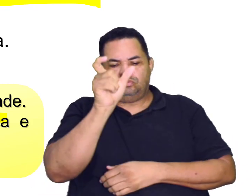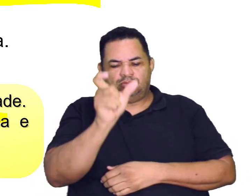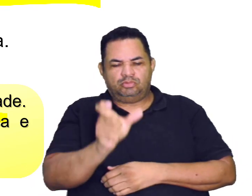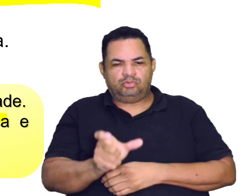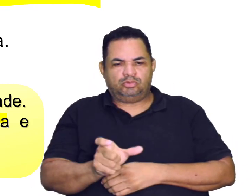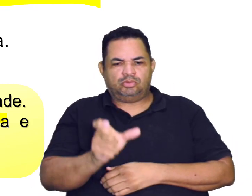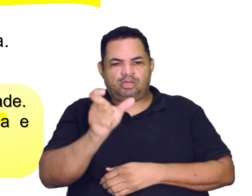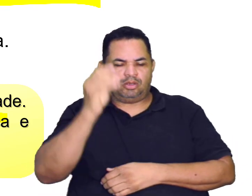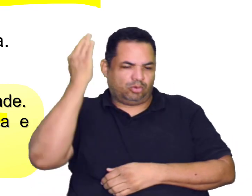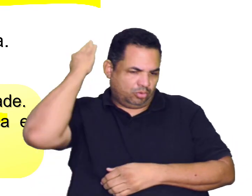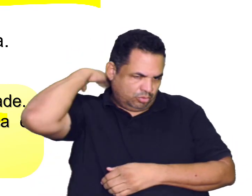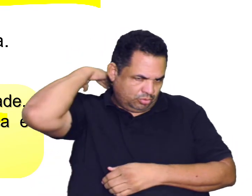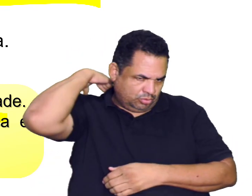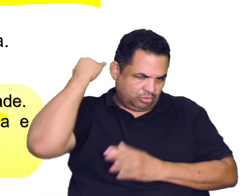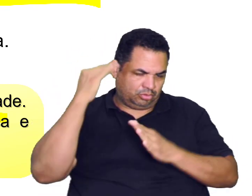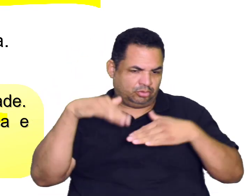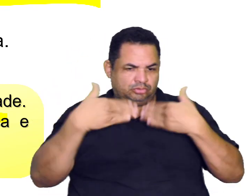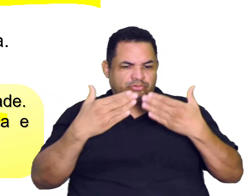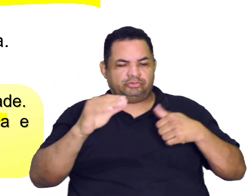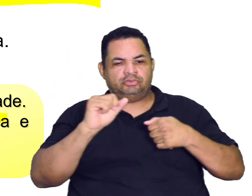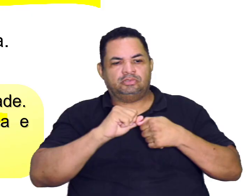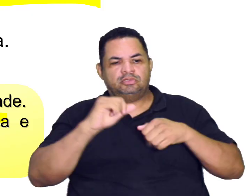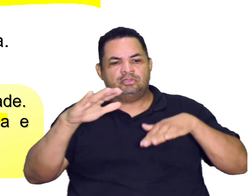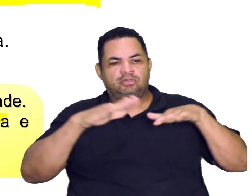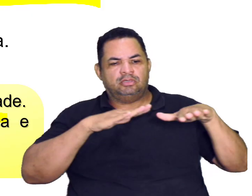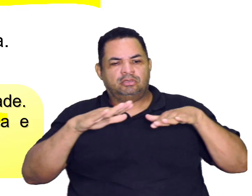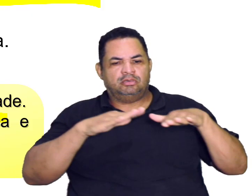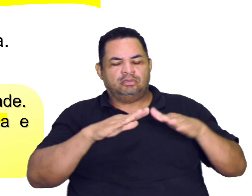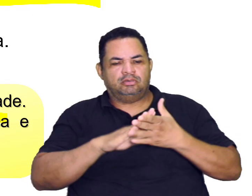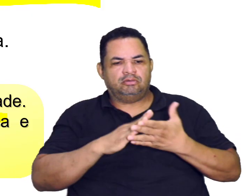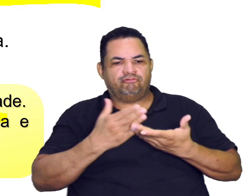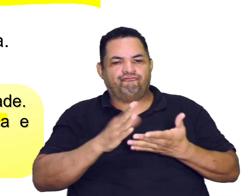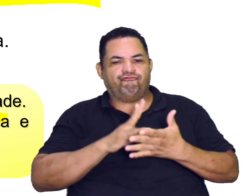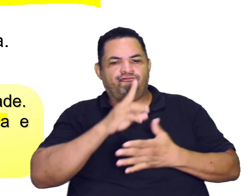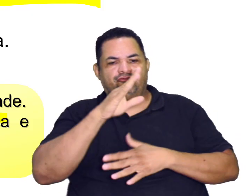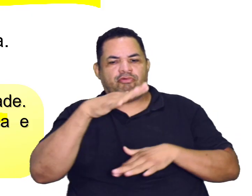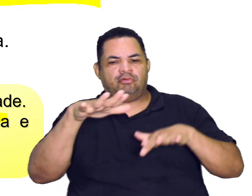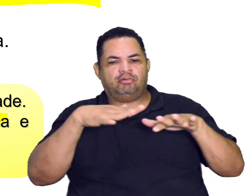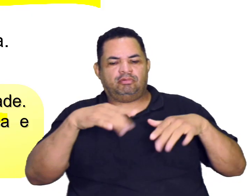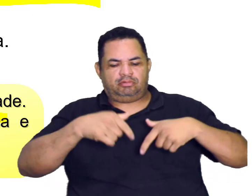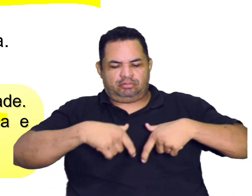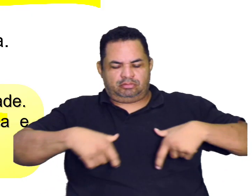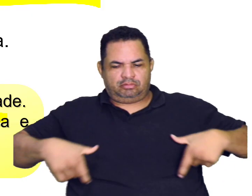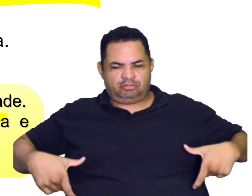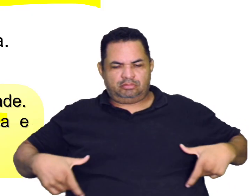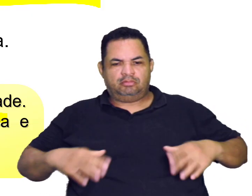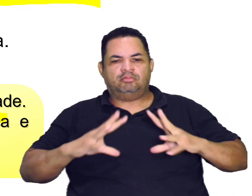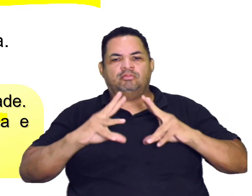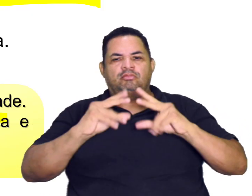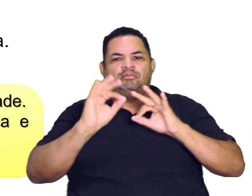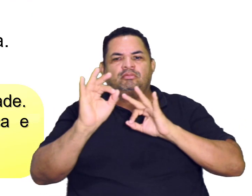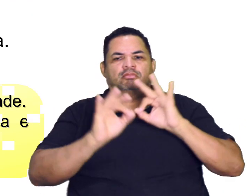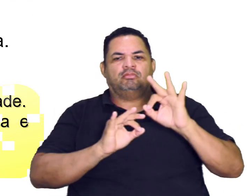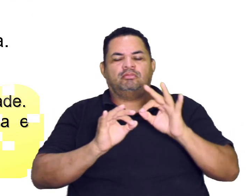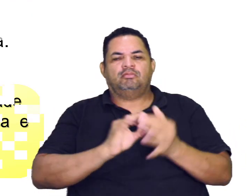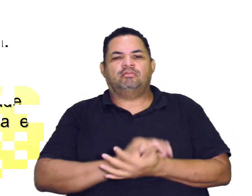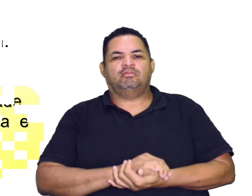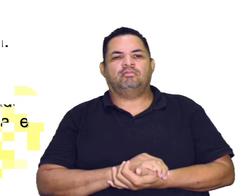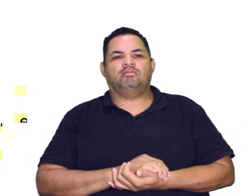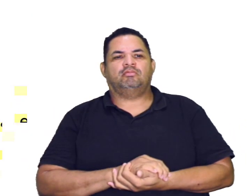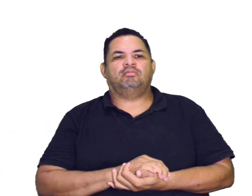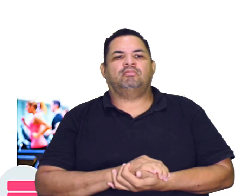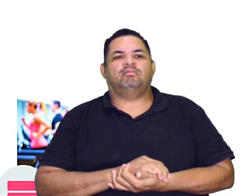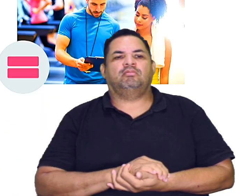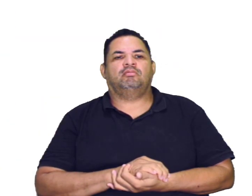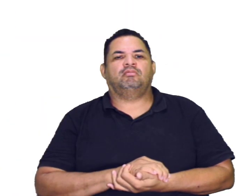os movimentos, tá? A geração de força de movimentos do nosso tronco, tudo isso deve ser levado em